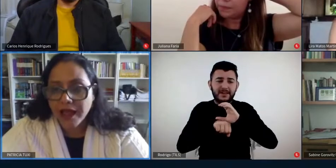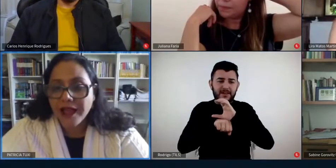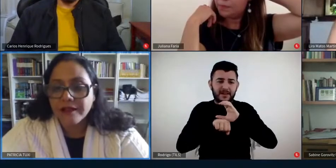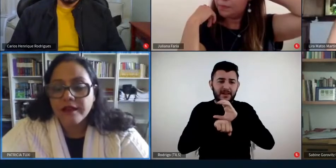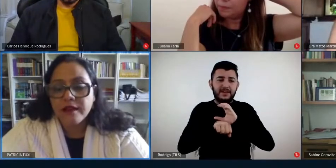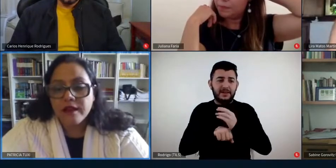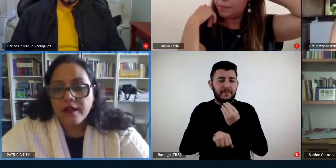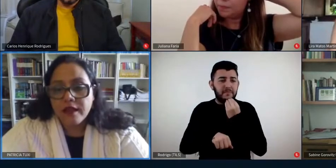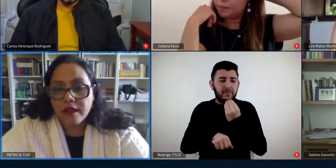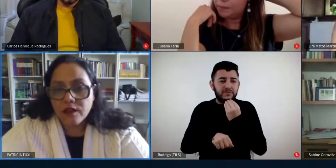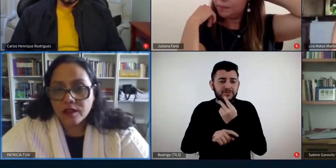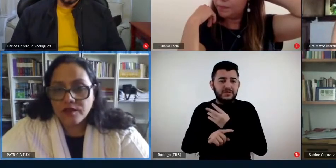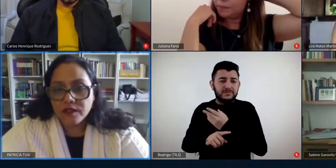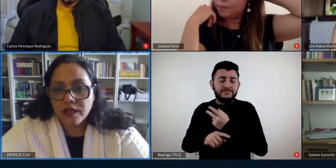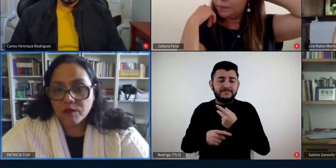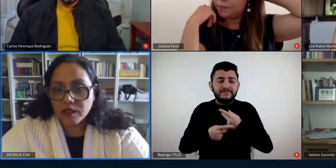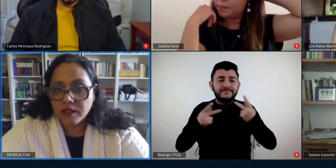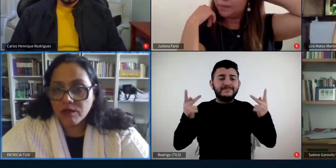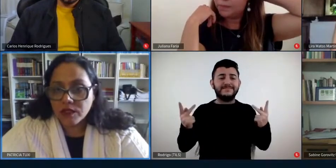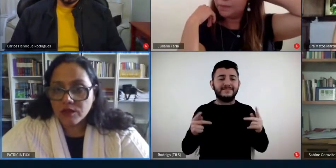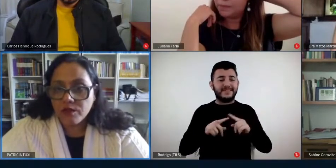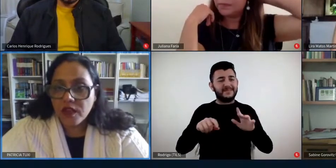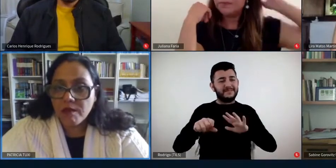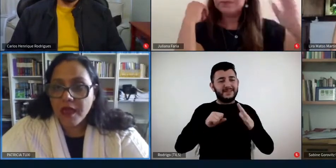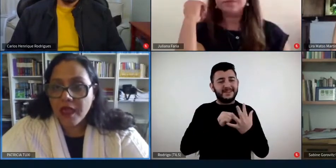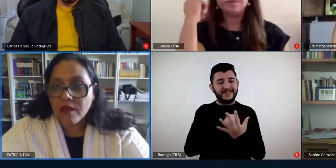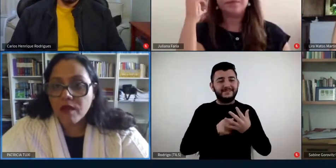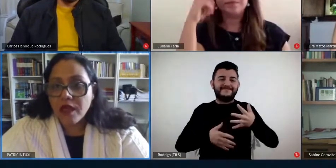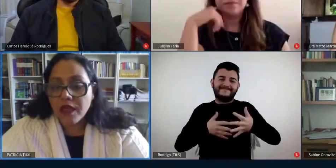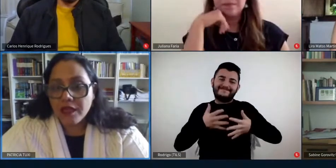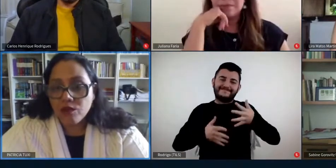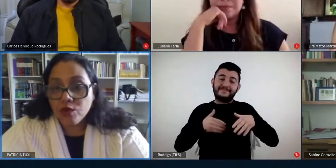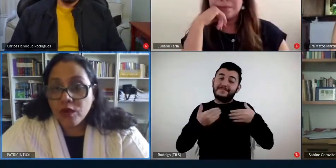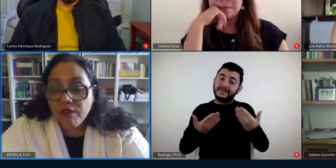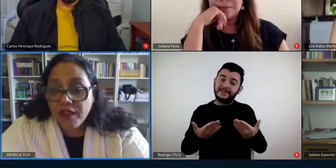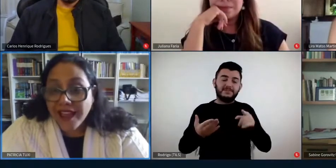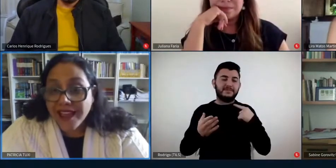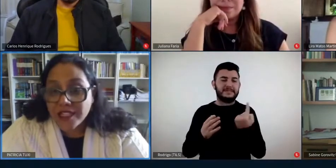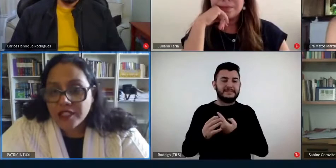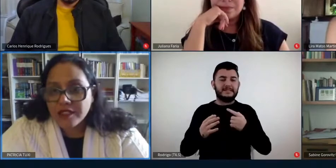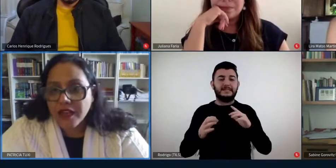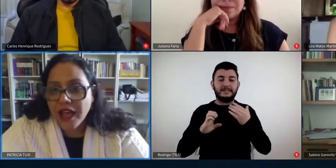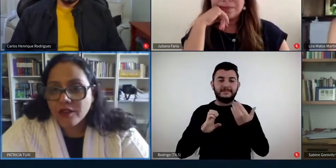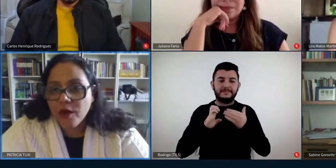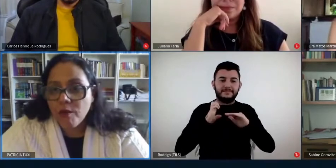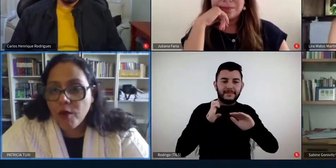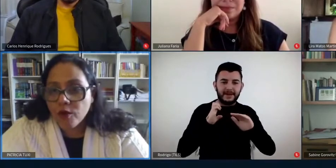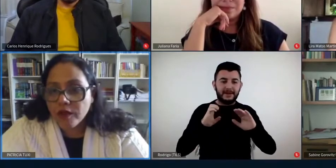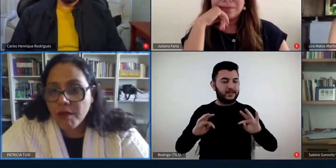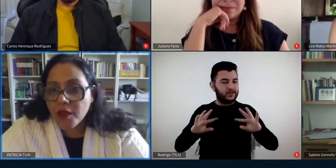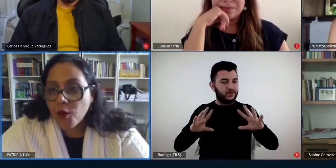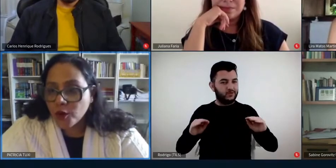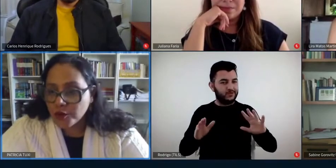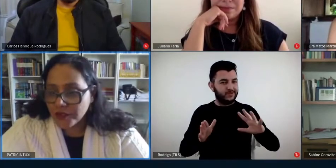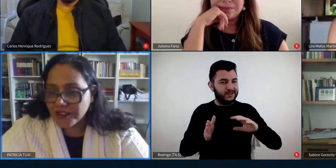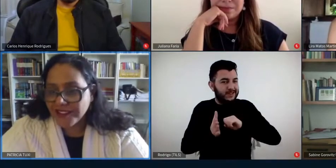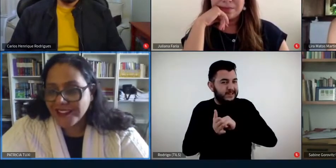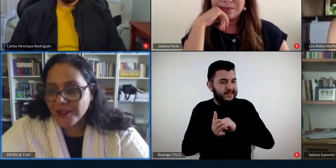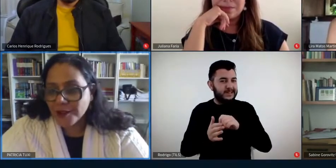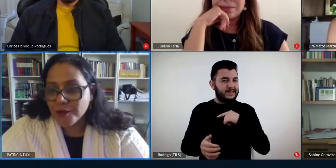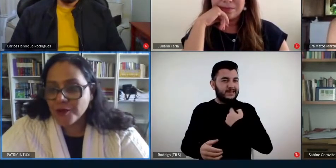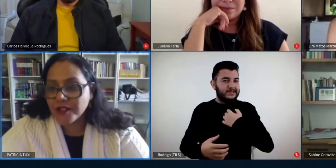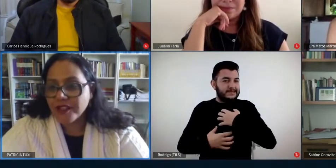muito complicada, e nós fizemos, então, isso via e-mail, e tudo que fica registrado é um pouco